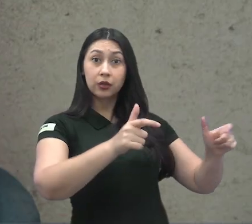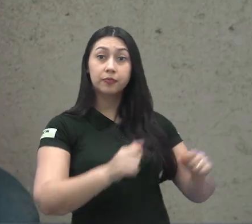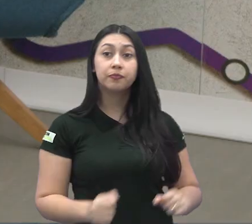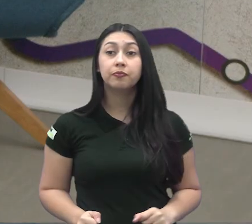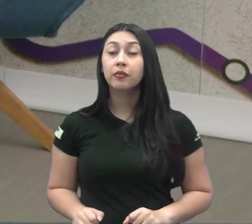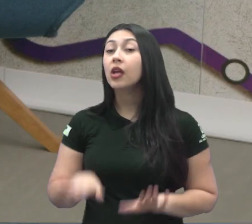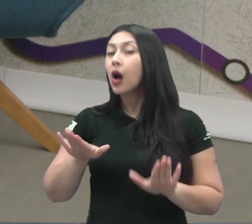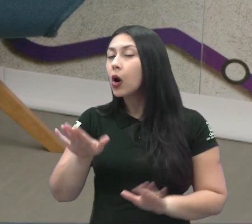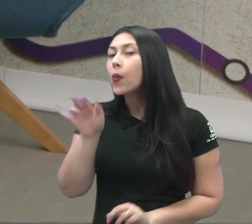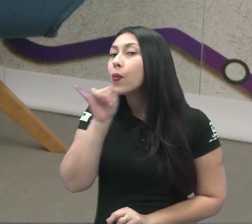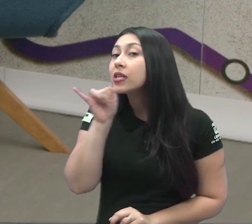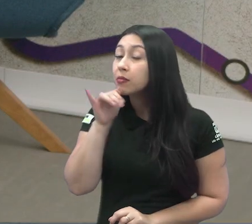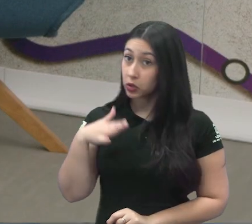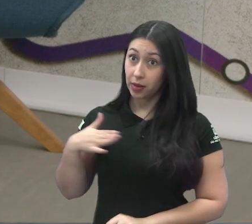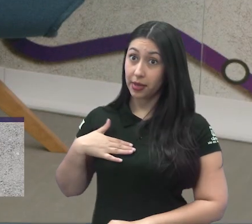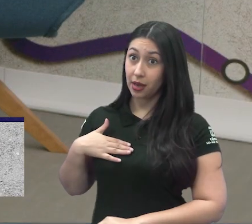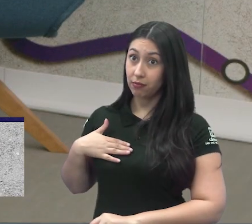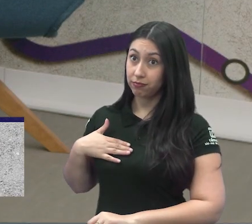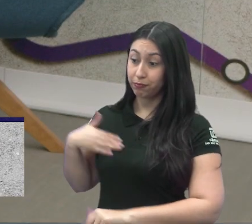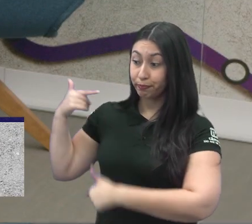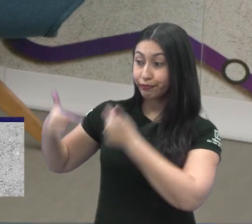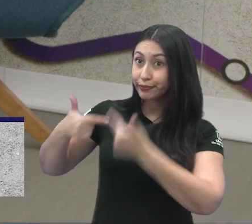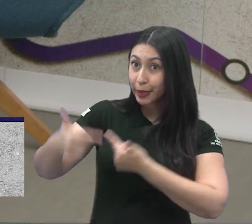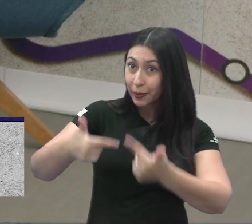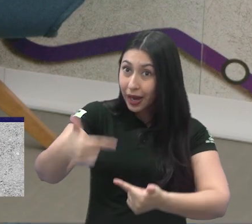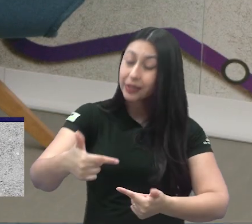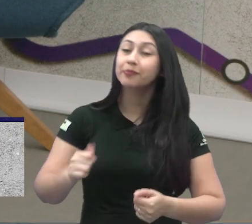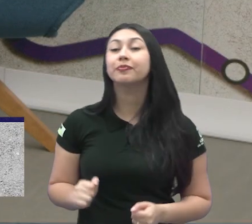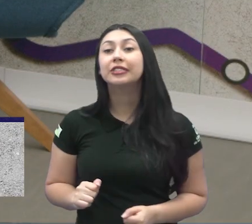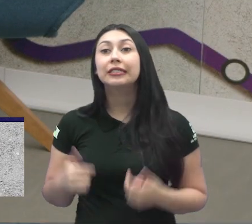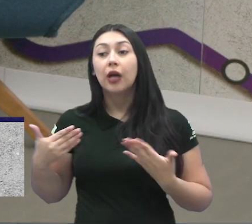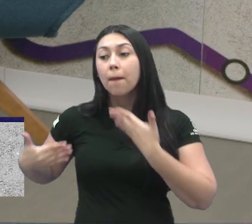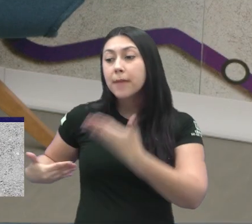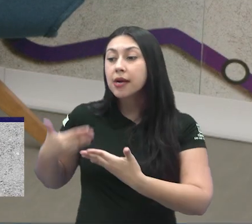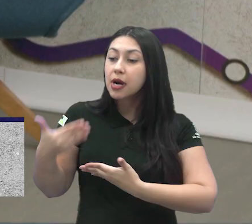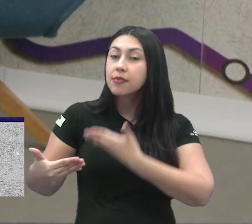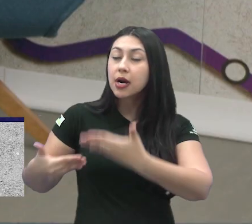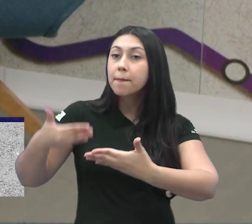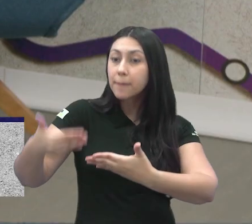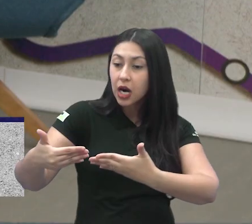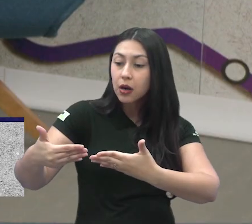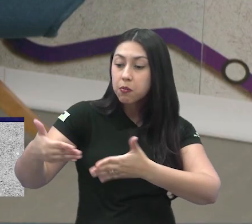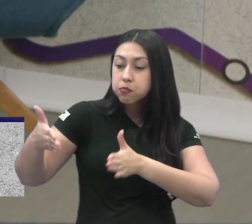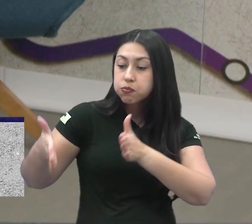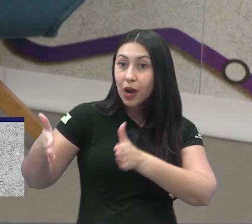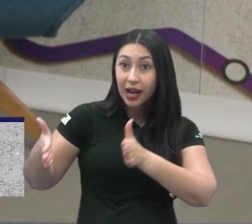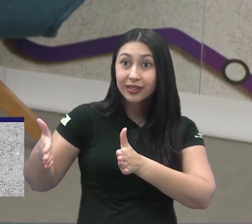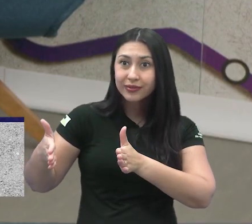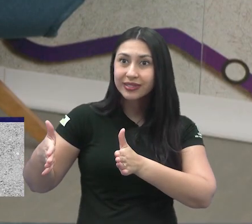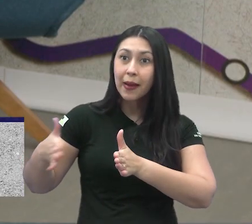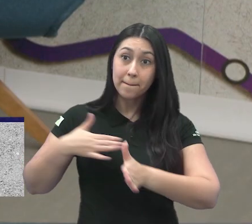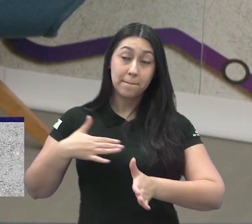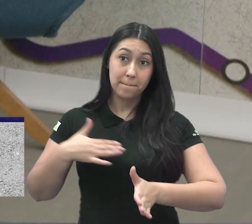esse ramo? Eu vou dar um exemplo da minha carreira, tá? Então, em algum momento da minha vida, por um pet meu que